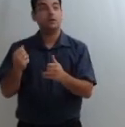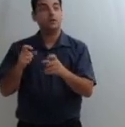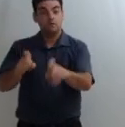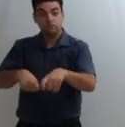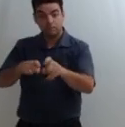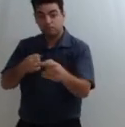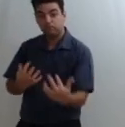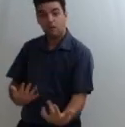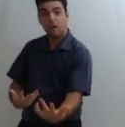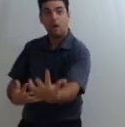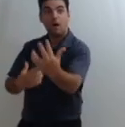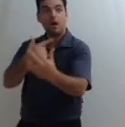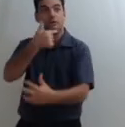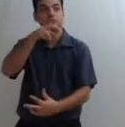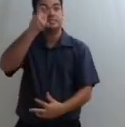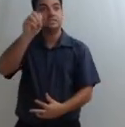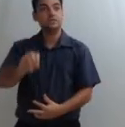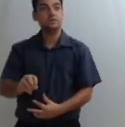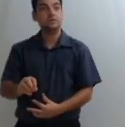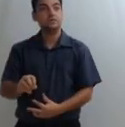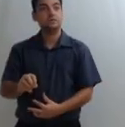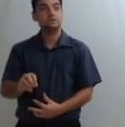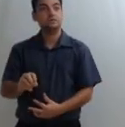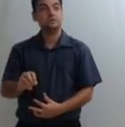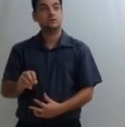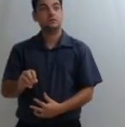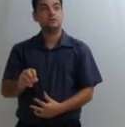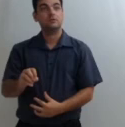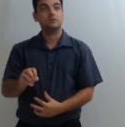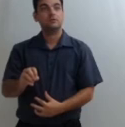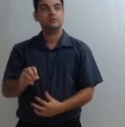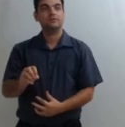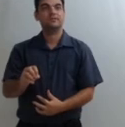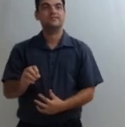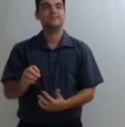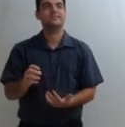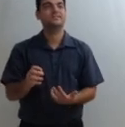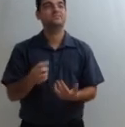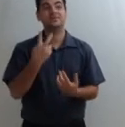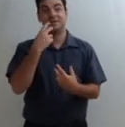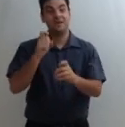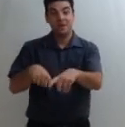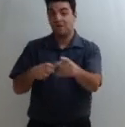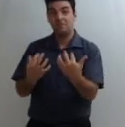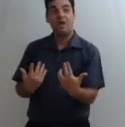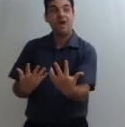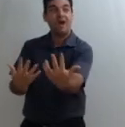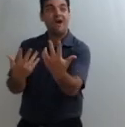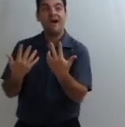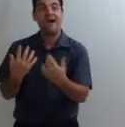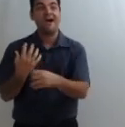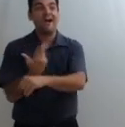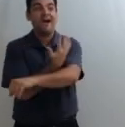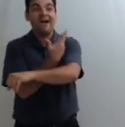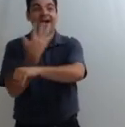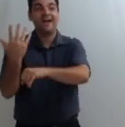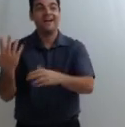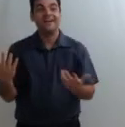250 mil pés de maconha. Então, a plantação, né? A plantação, isso